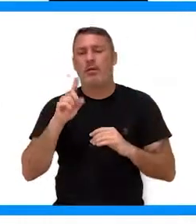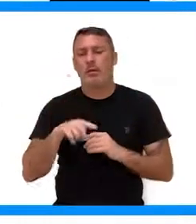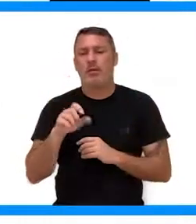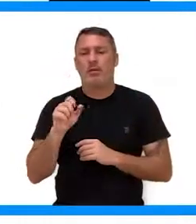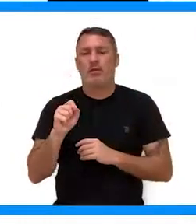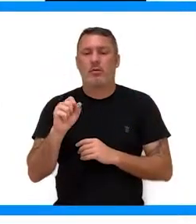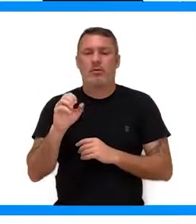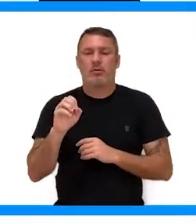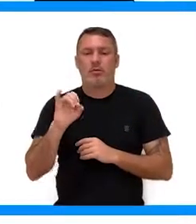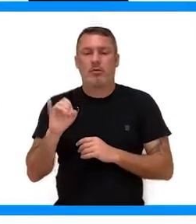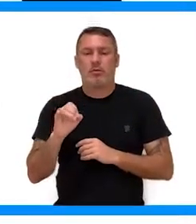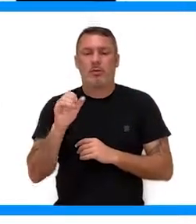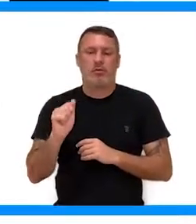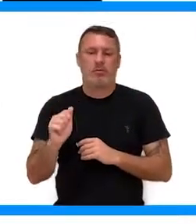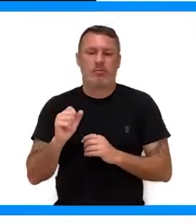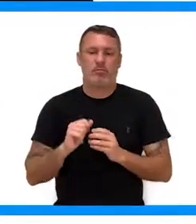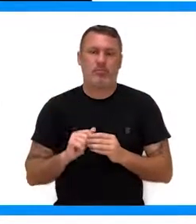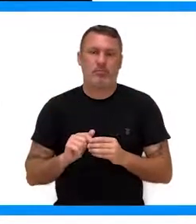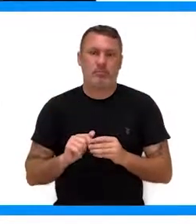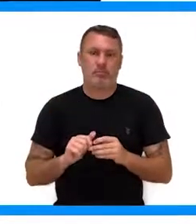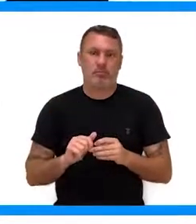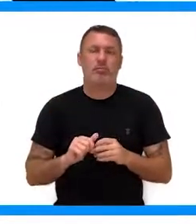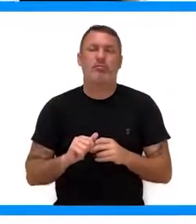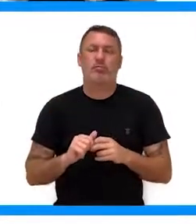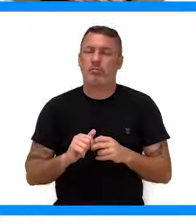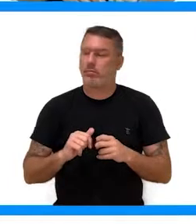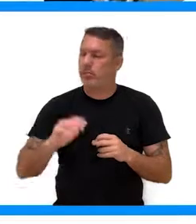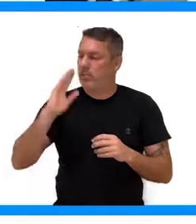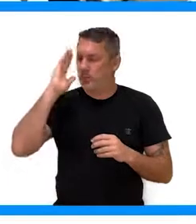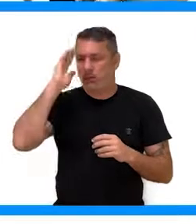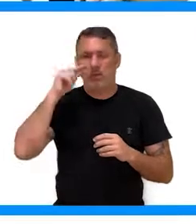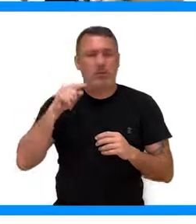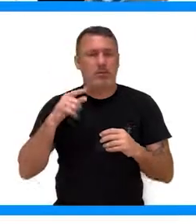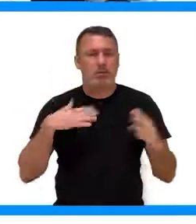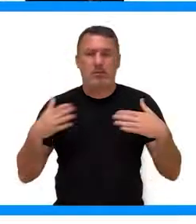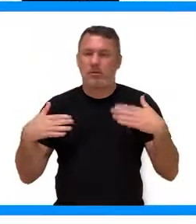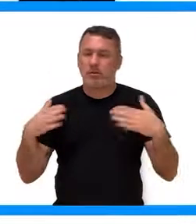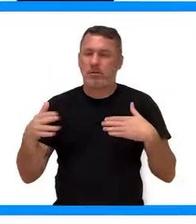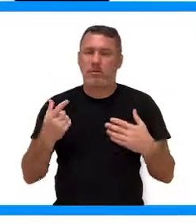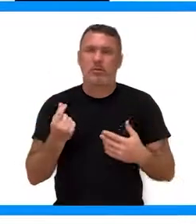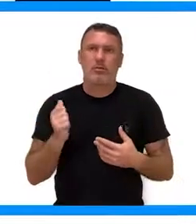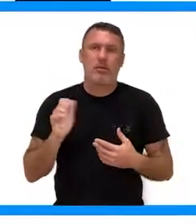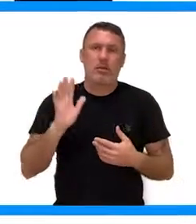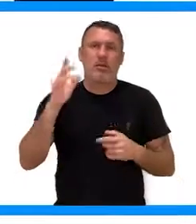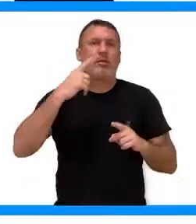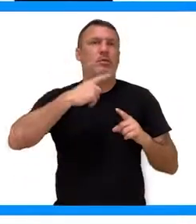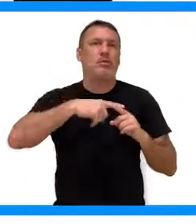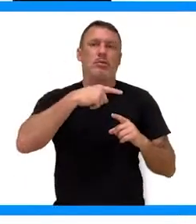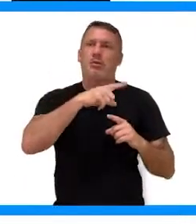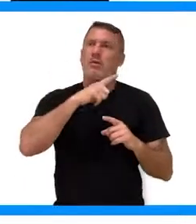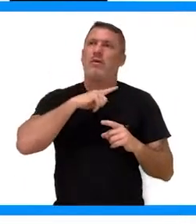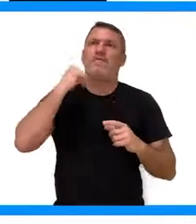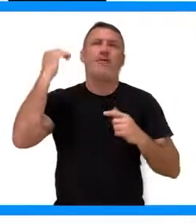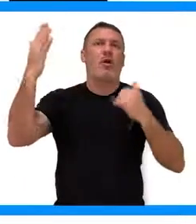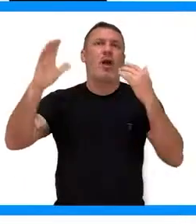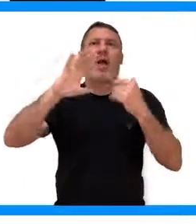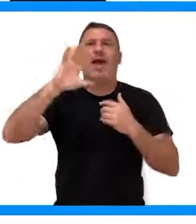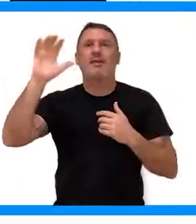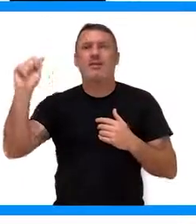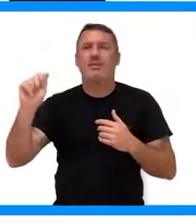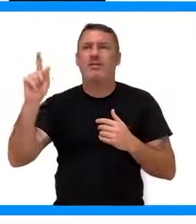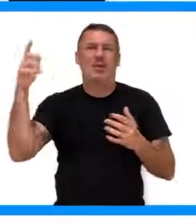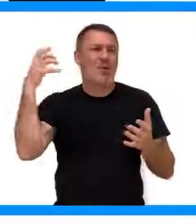temos hoje, na verdade, desde o início do século XXI, principalmente, nós estamos atendendo a demanda